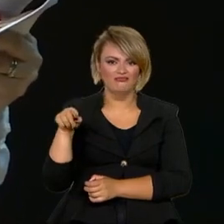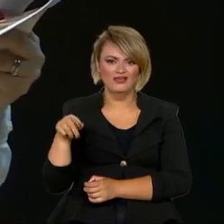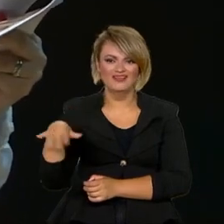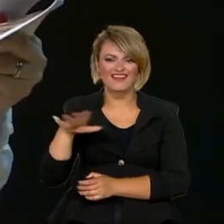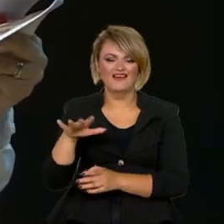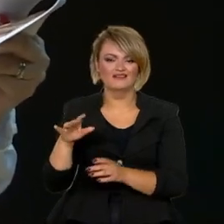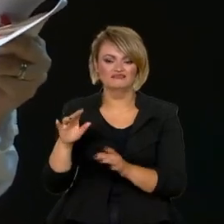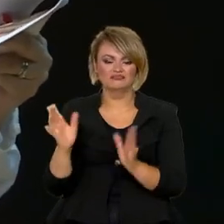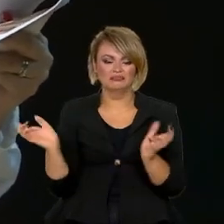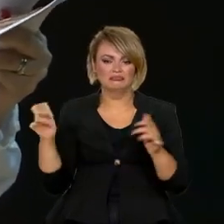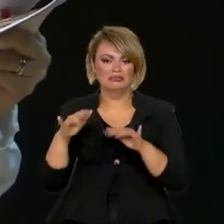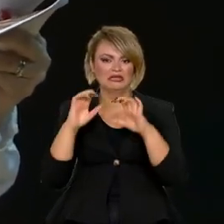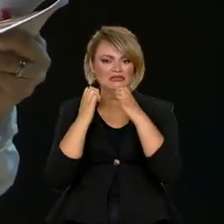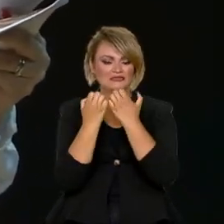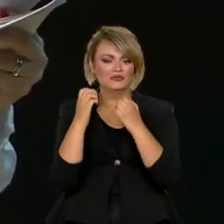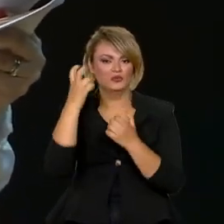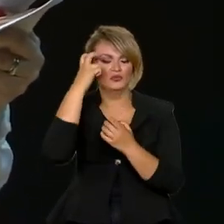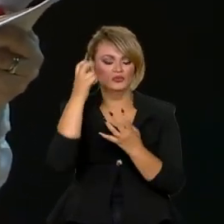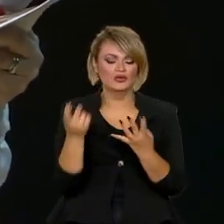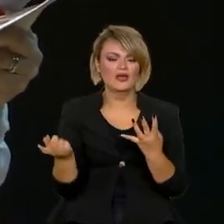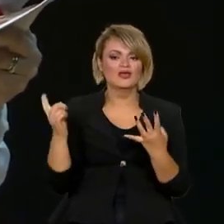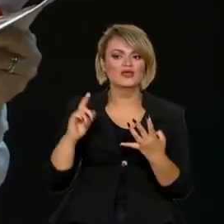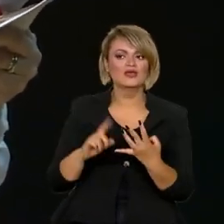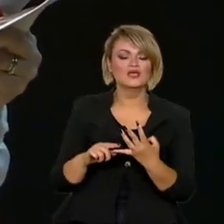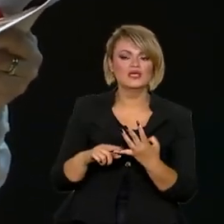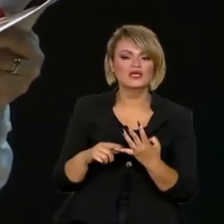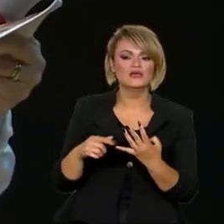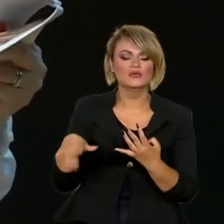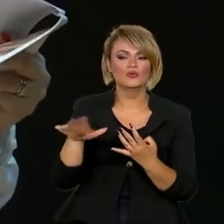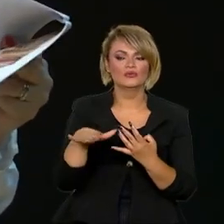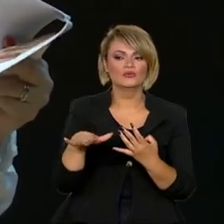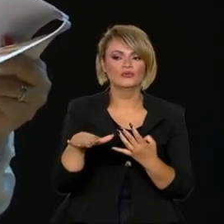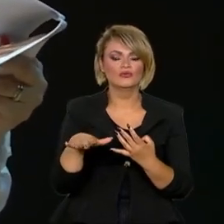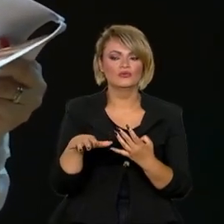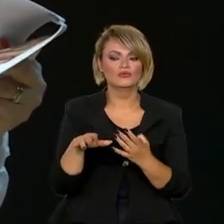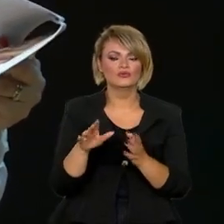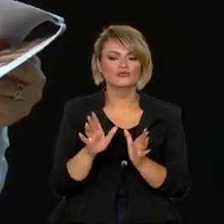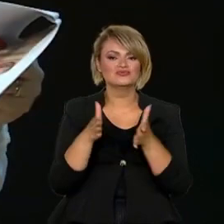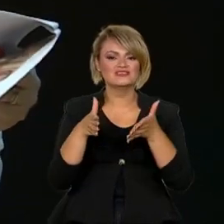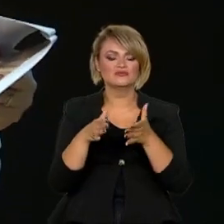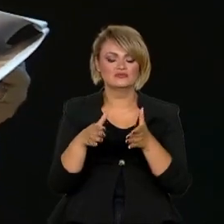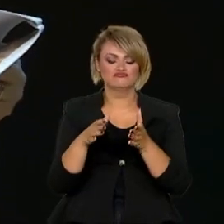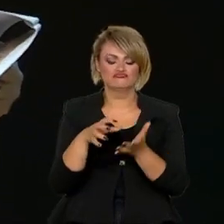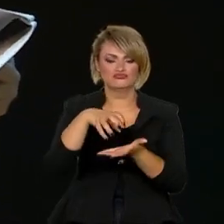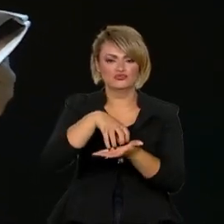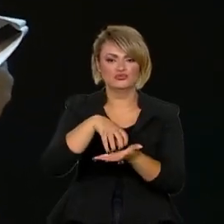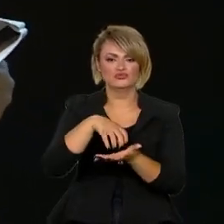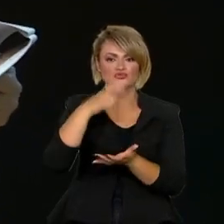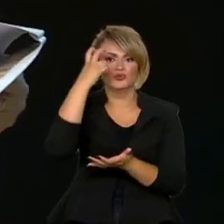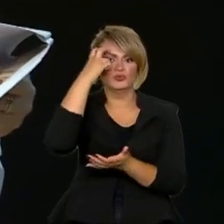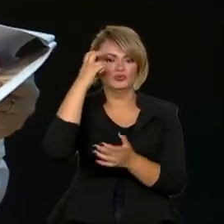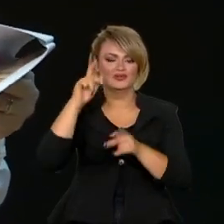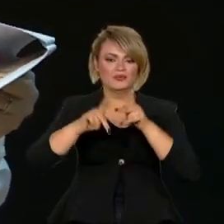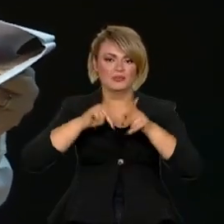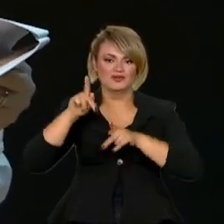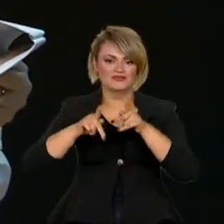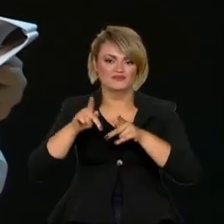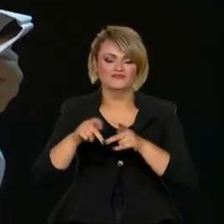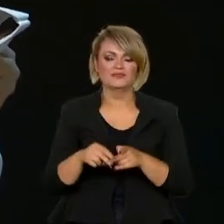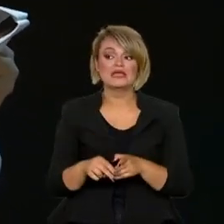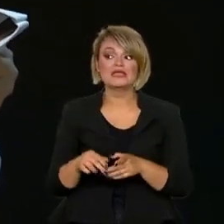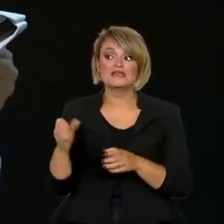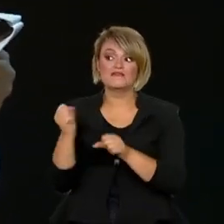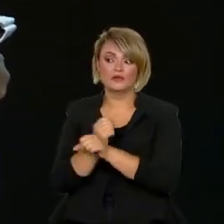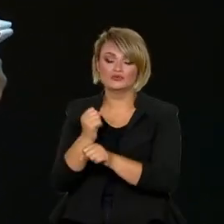cultura, e a restauração da antiga Superintendência da Alfândega, o Centro de Cultura Popular. Além disso, três novas vão